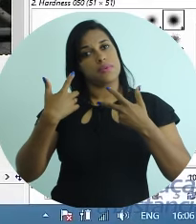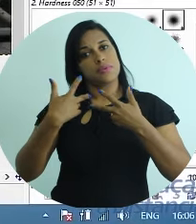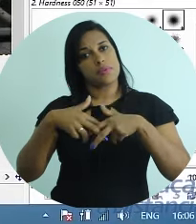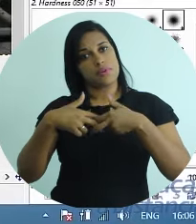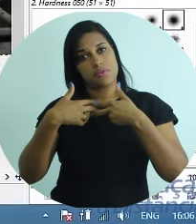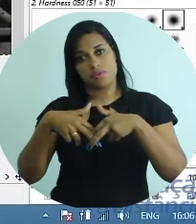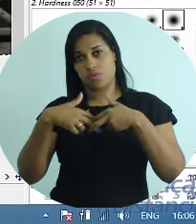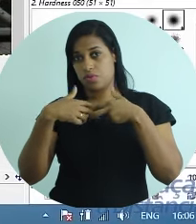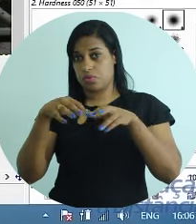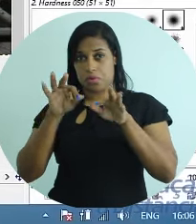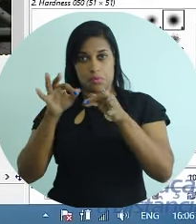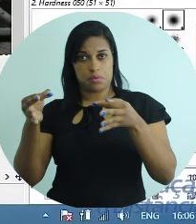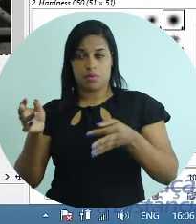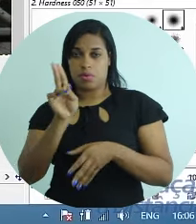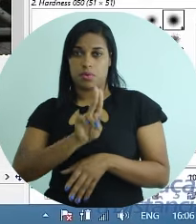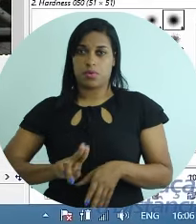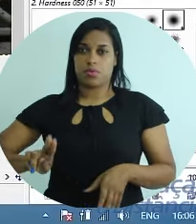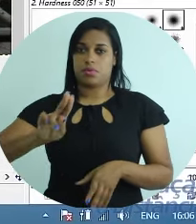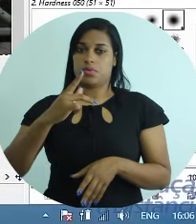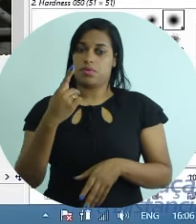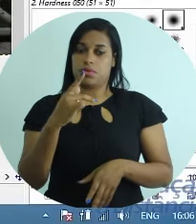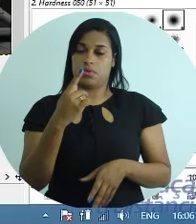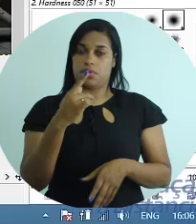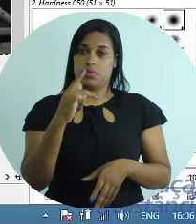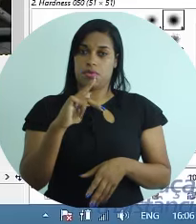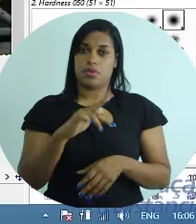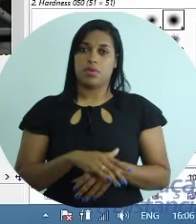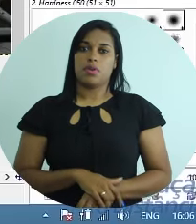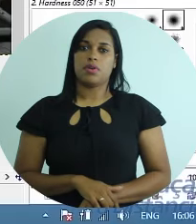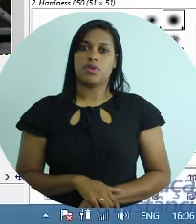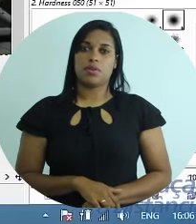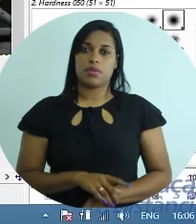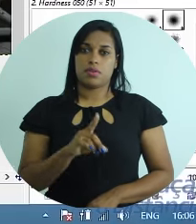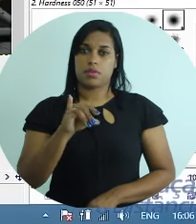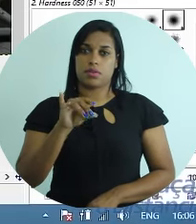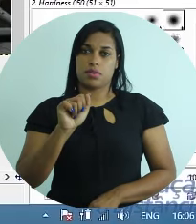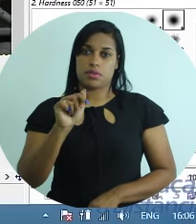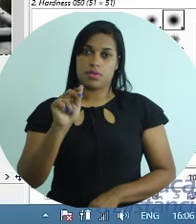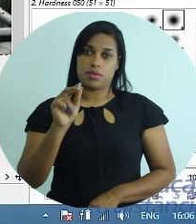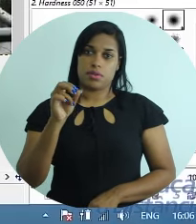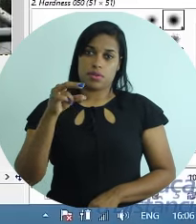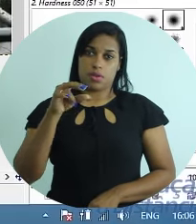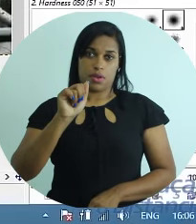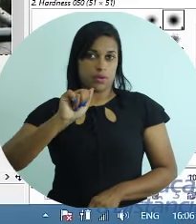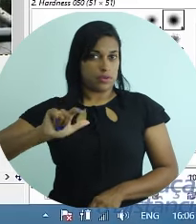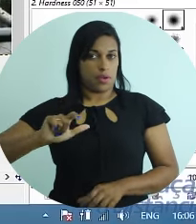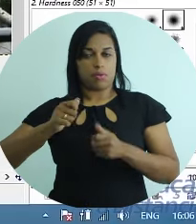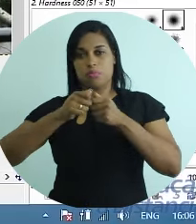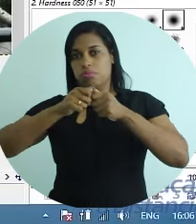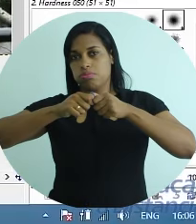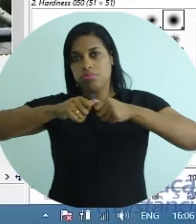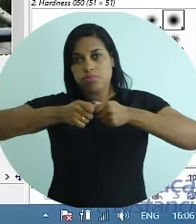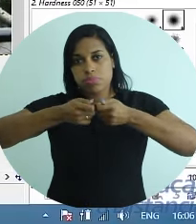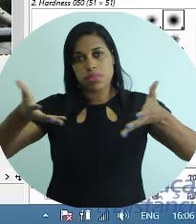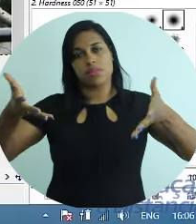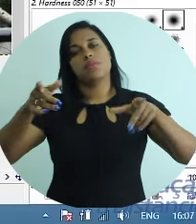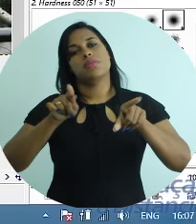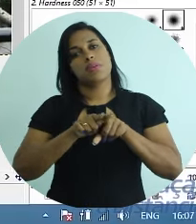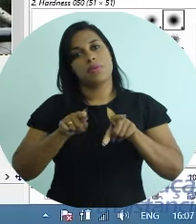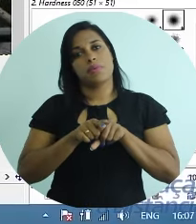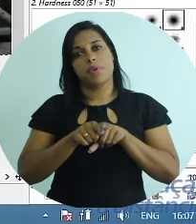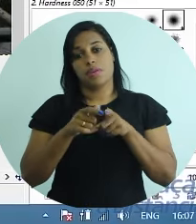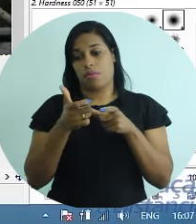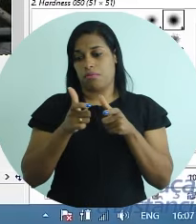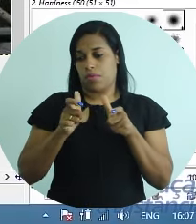depois simplesmente usando essas alças na diagonal ou nas laterais para expandir e